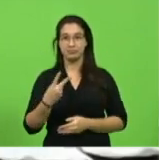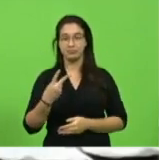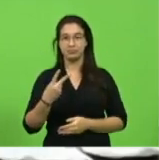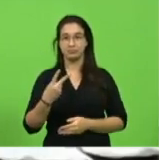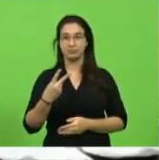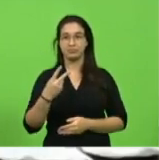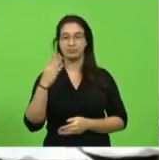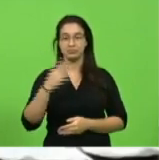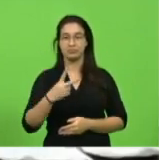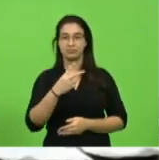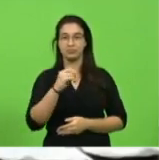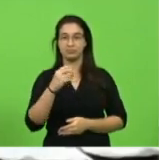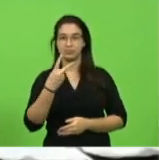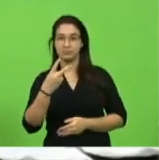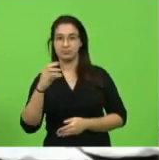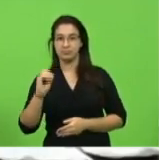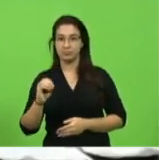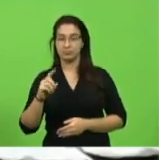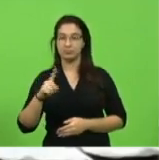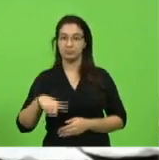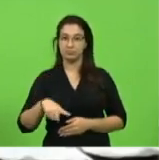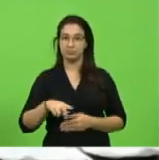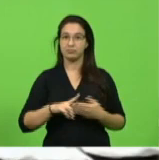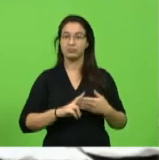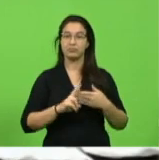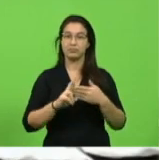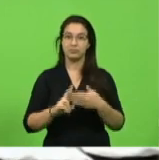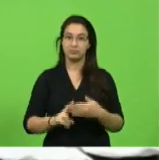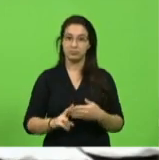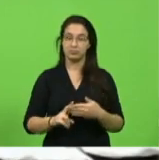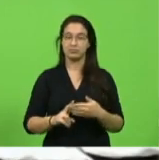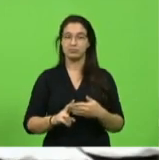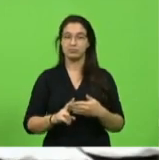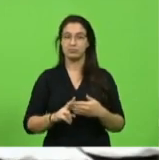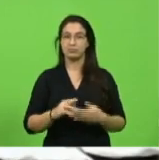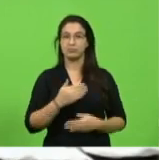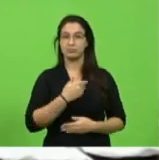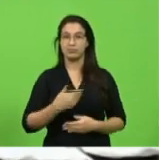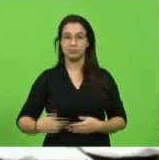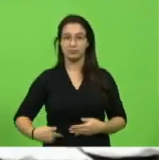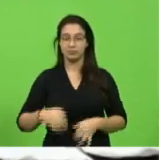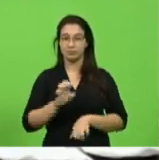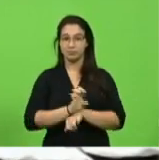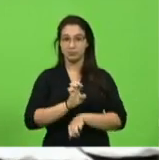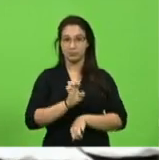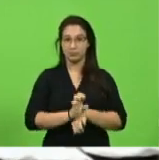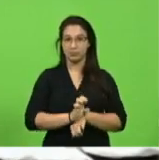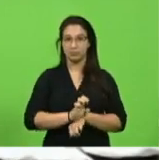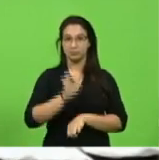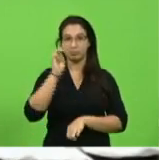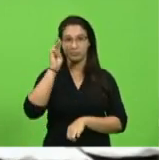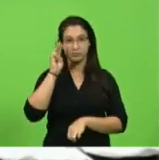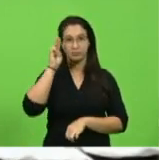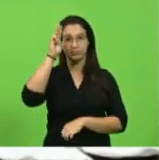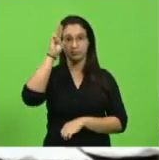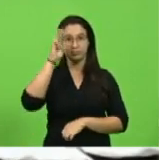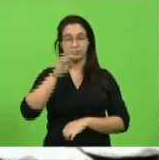002.6/2020, em que é representado o governador do Estado, senhor Carlos Moisés da